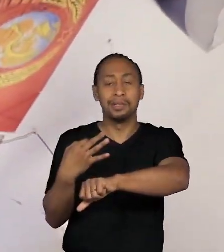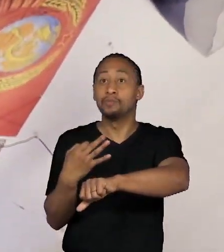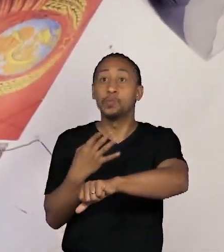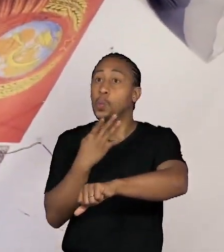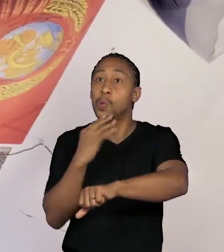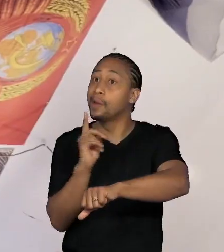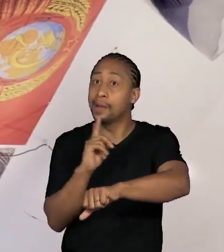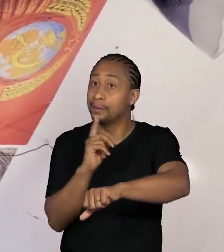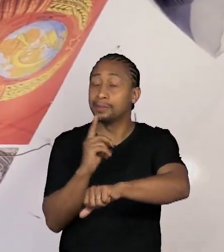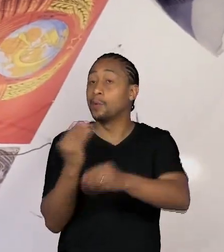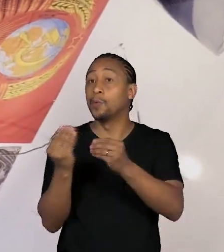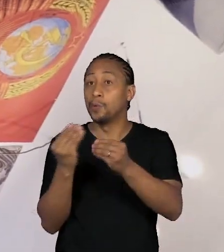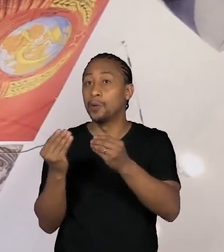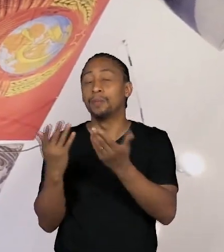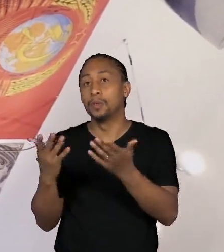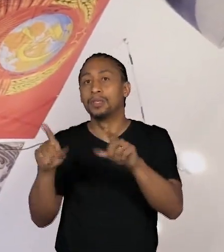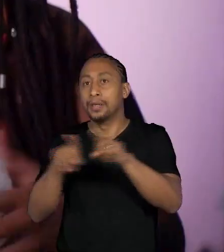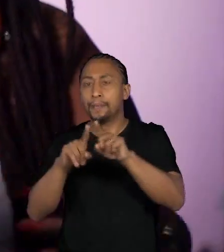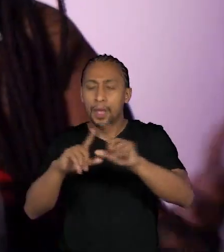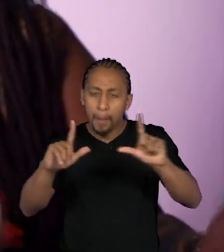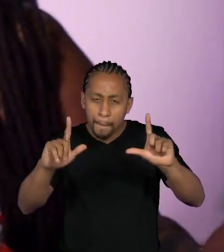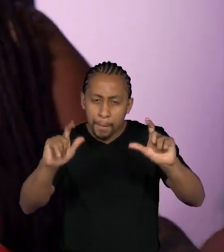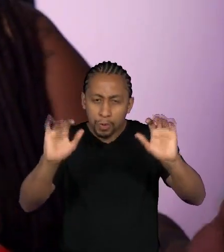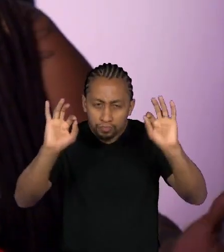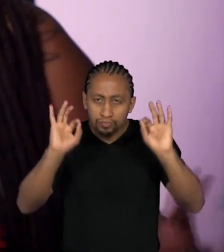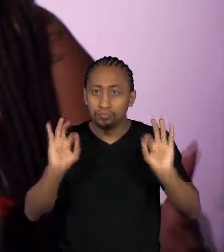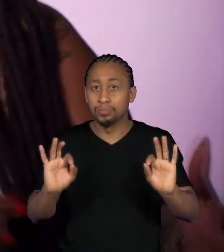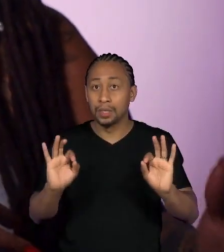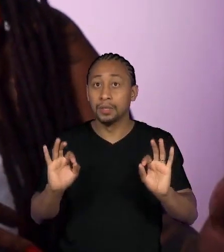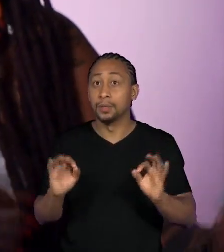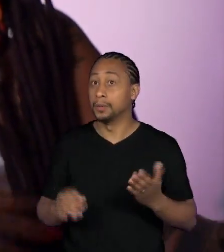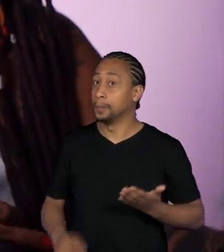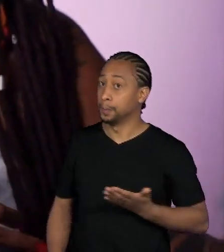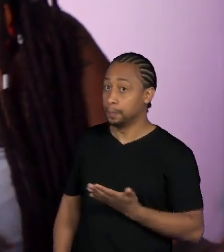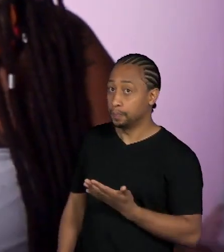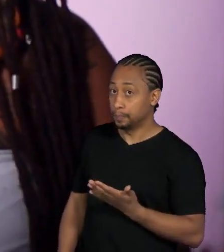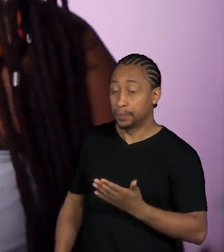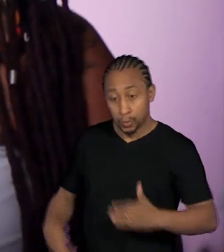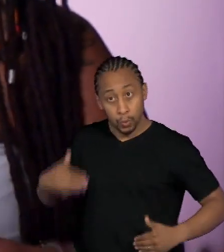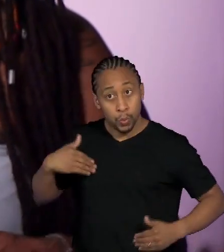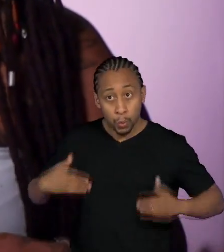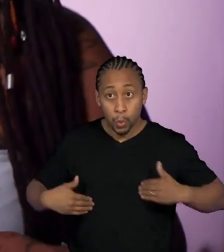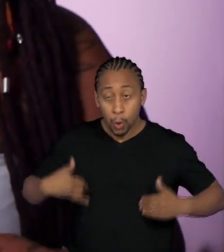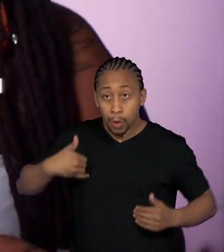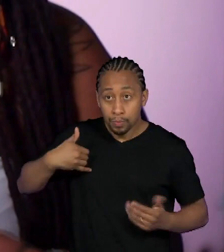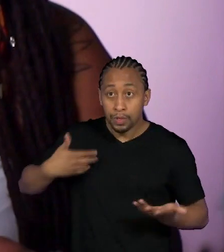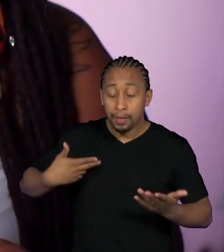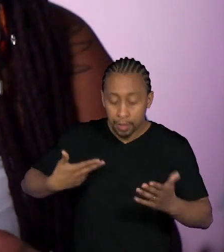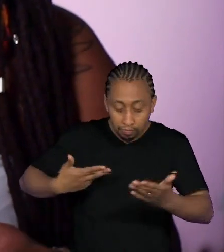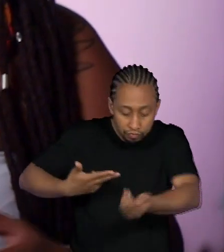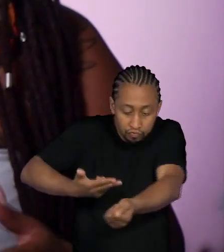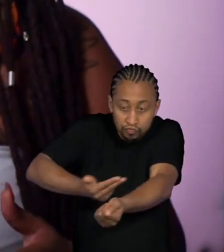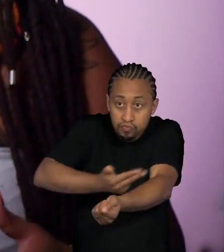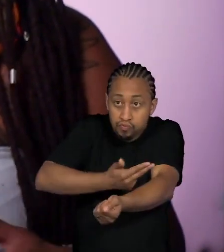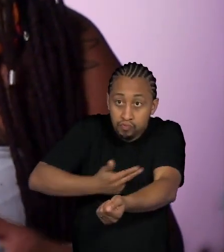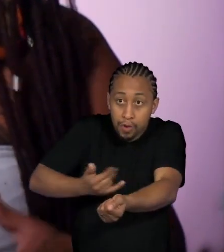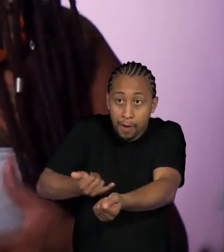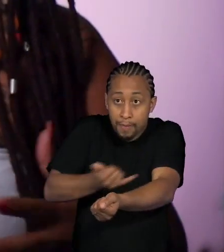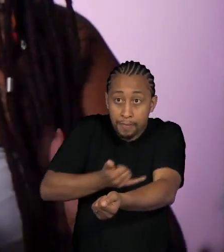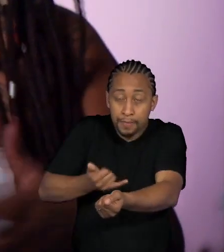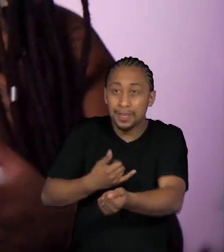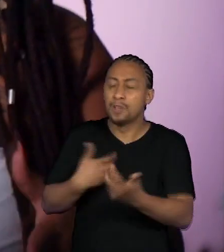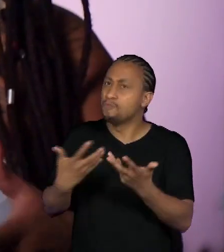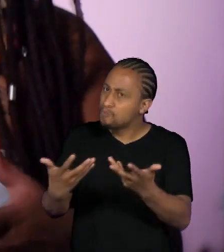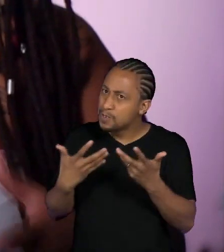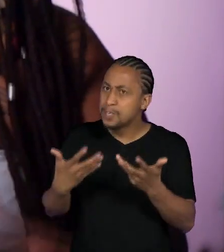pele, seja para tirar uma boa fotografia, né? Como eu já gostava da modificação corporal e da tatuagem, eu comecei a me interessar em